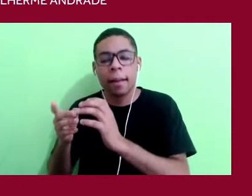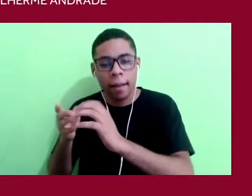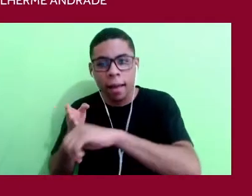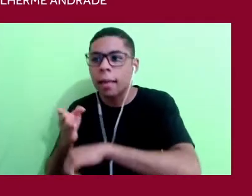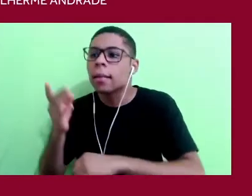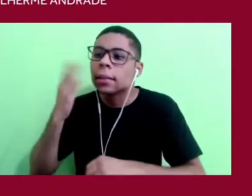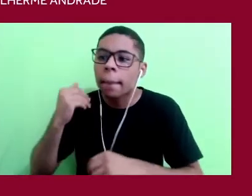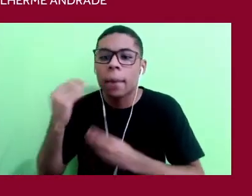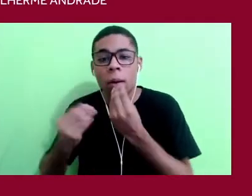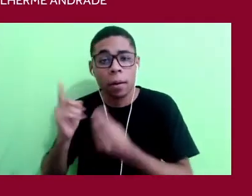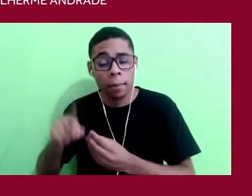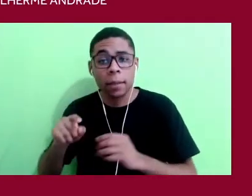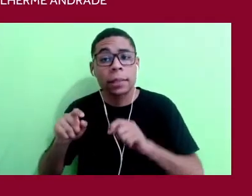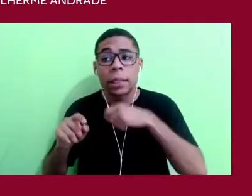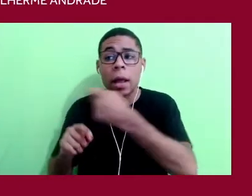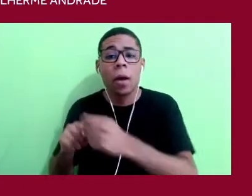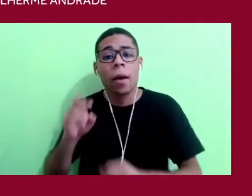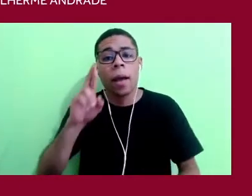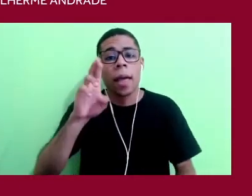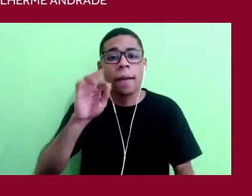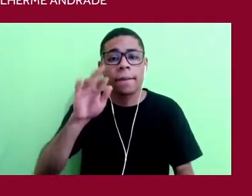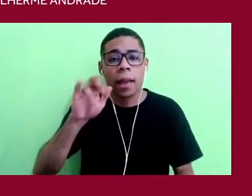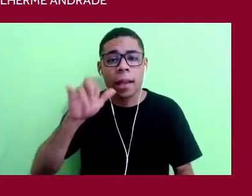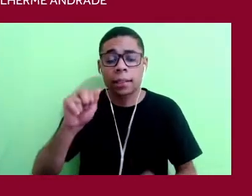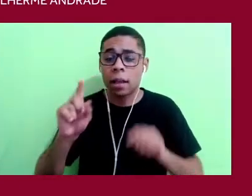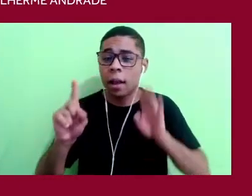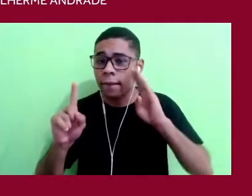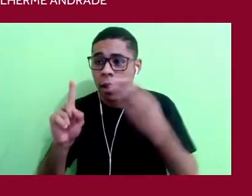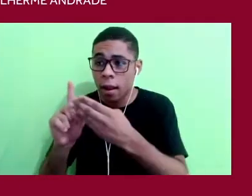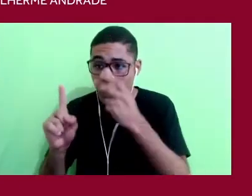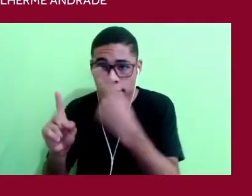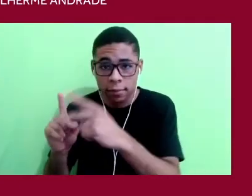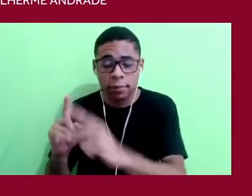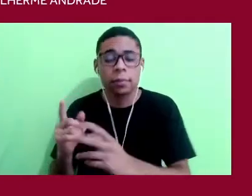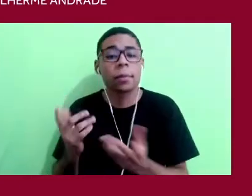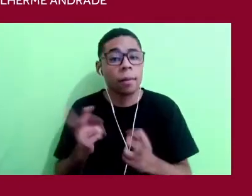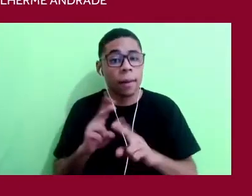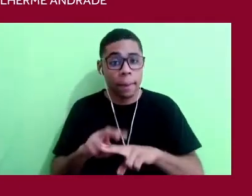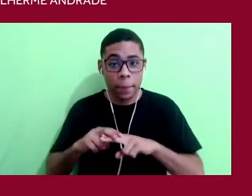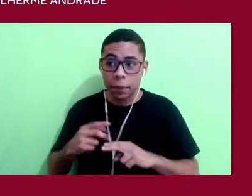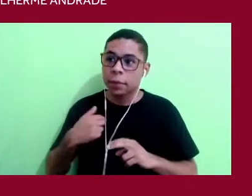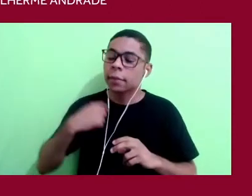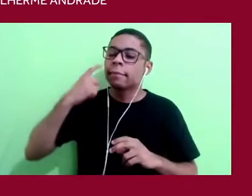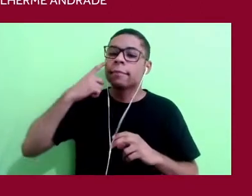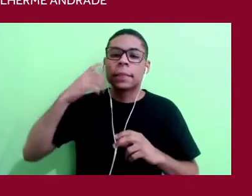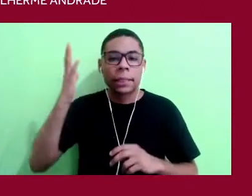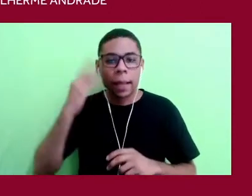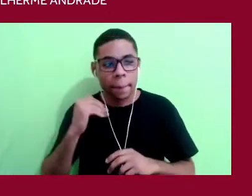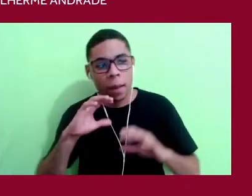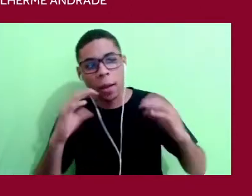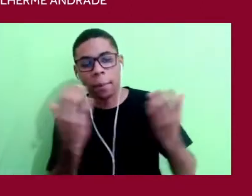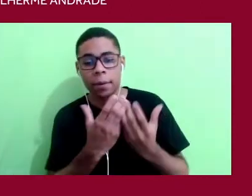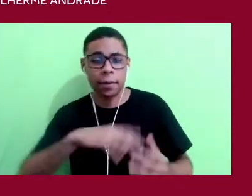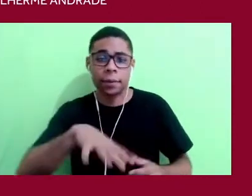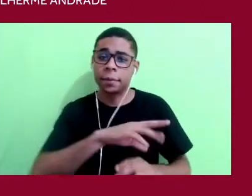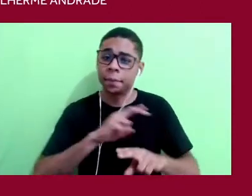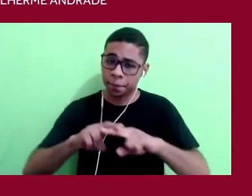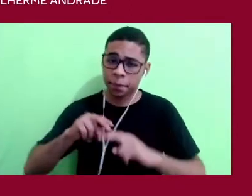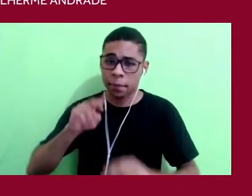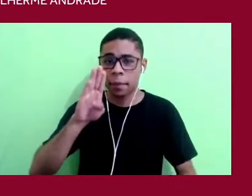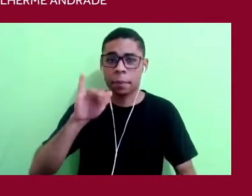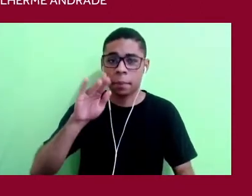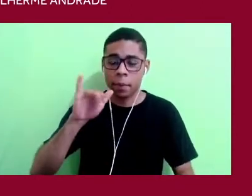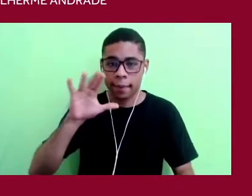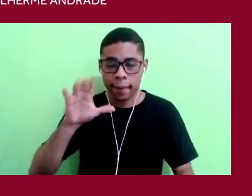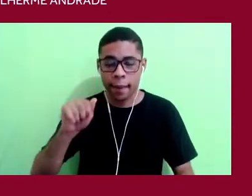referência para a minha comunidade, tá? Para a comunidade que eu estou servindo. Então, a biblioteca ela pode sim se